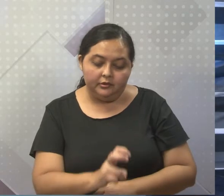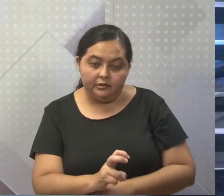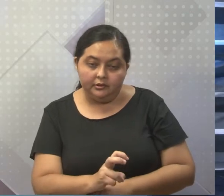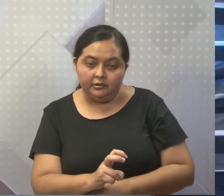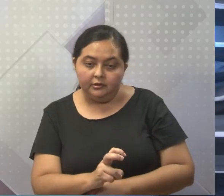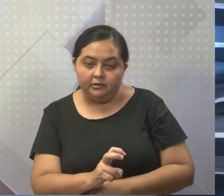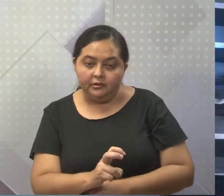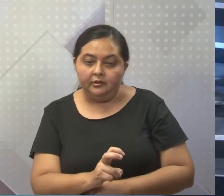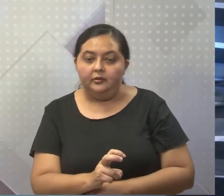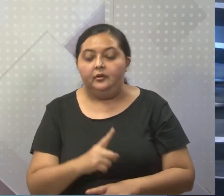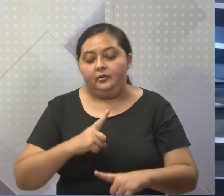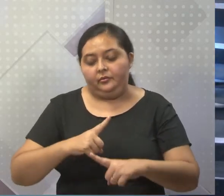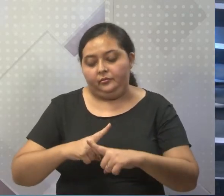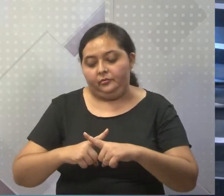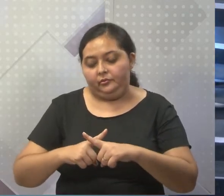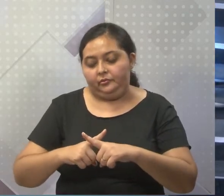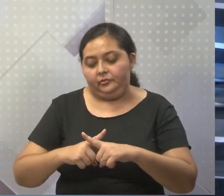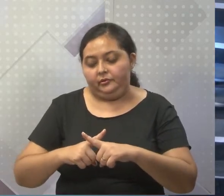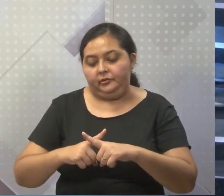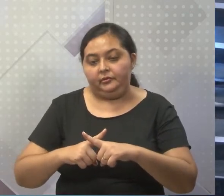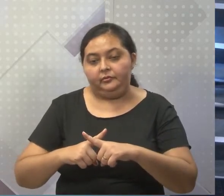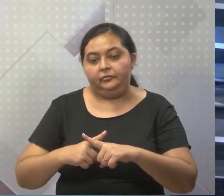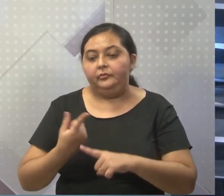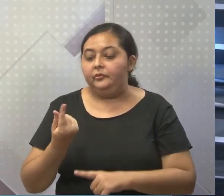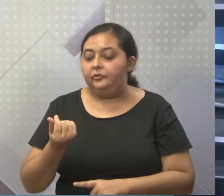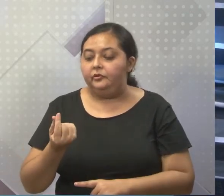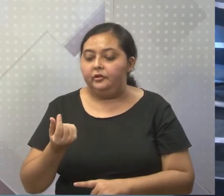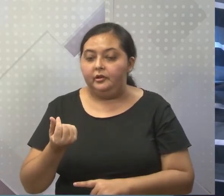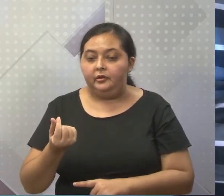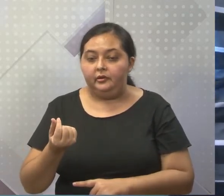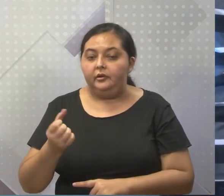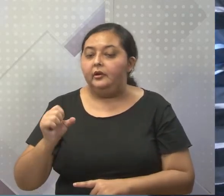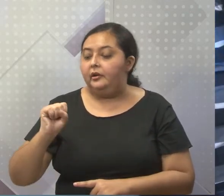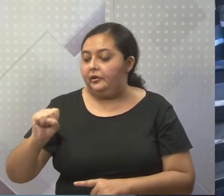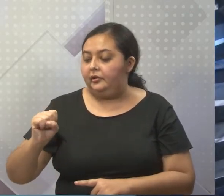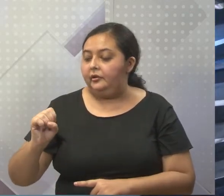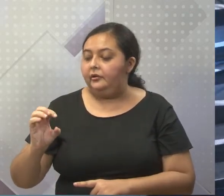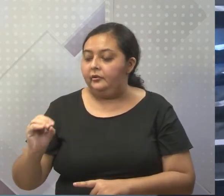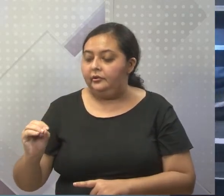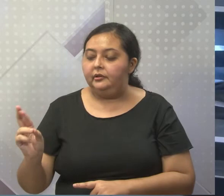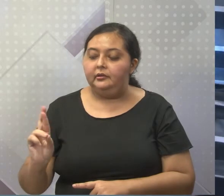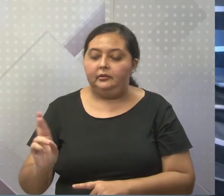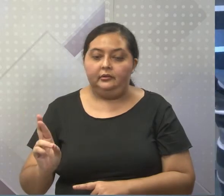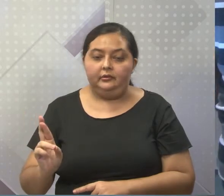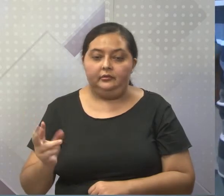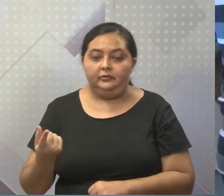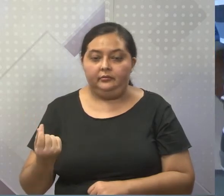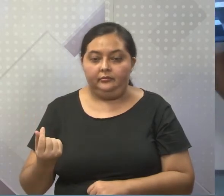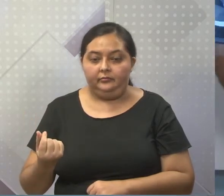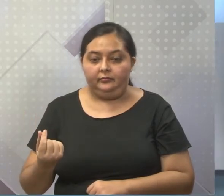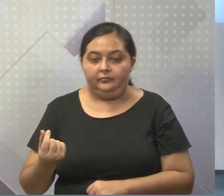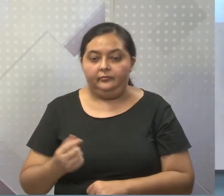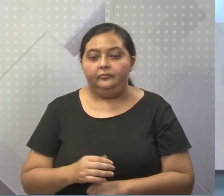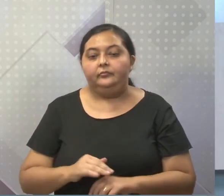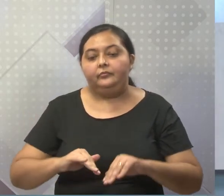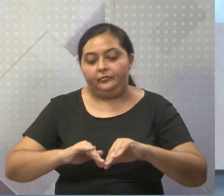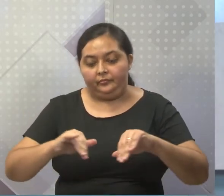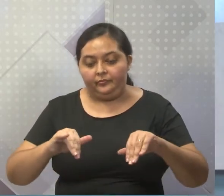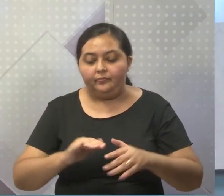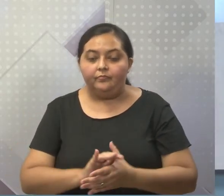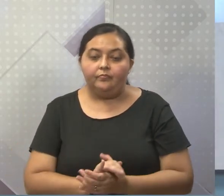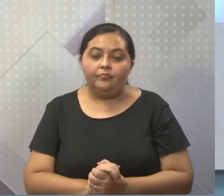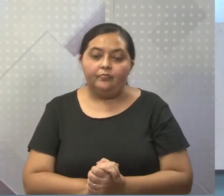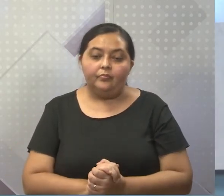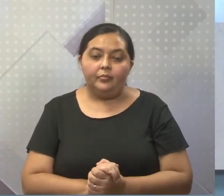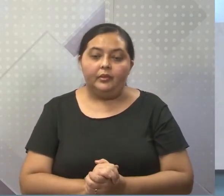e irei multiplicar por exatamente o valor em dinheiro que eu tenho lá, que no caso é o 80. Faz separado,